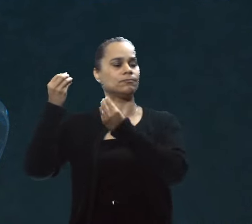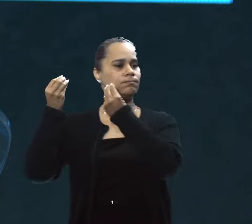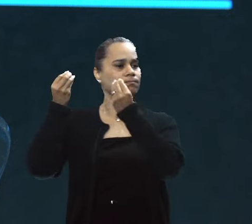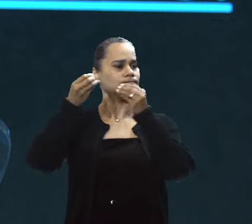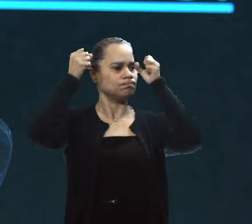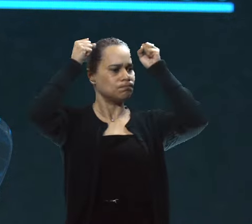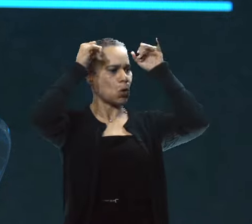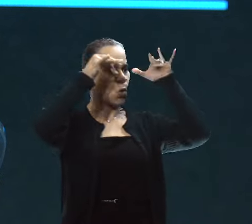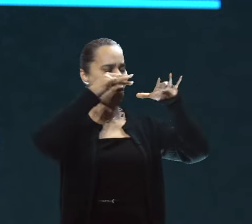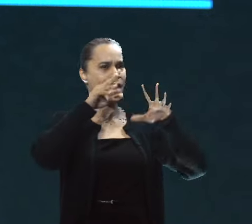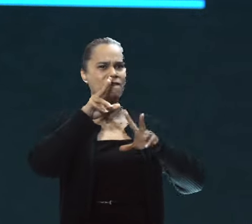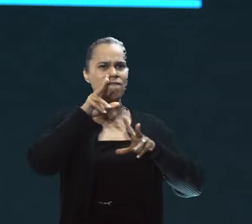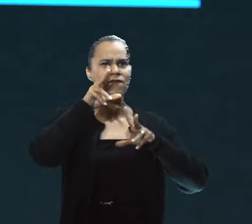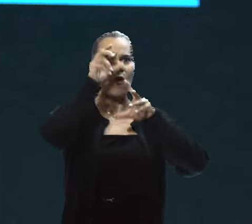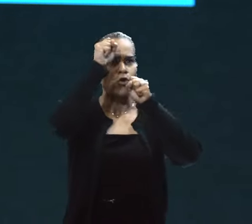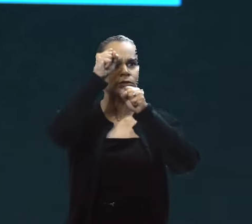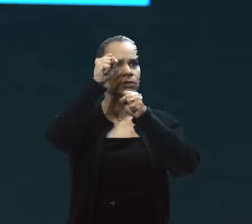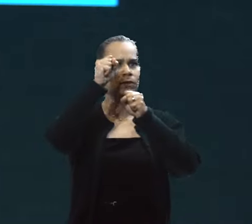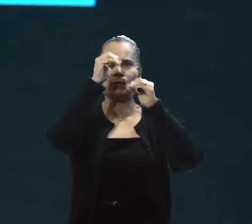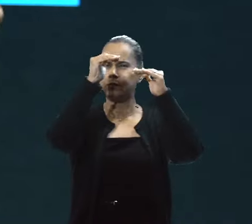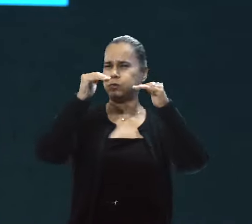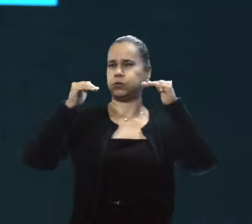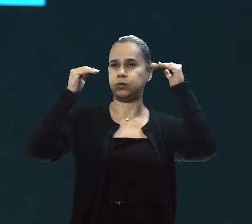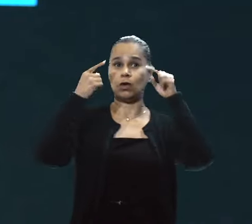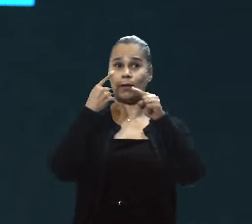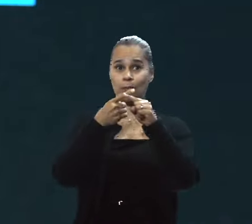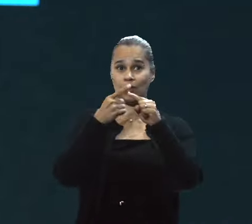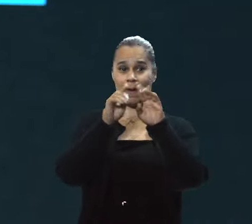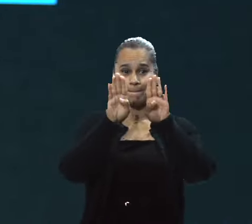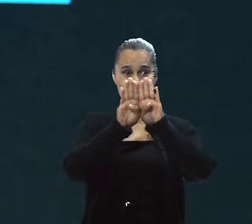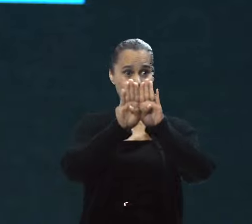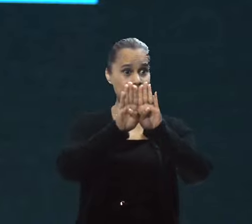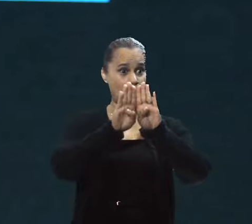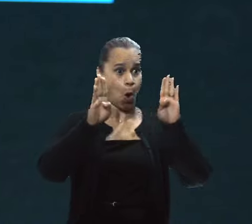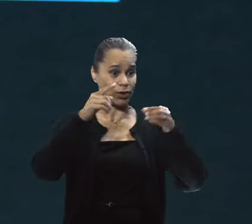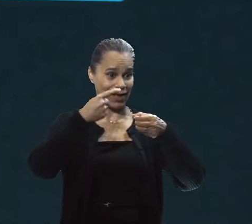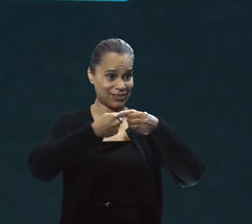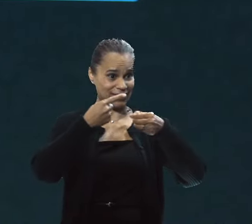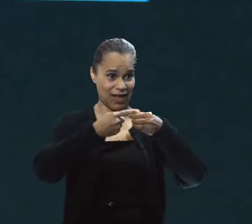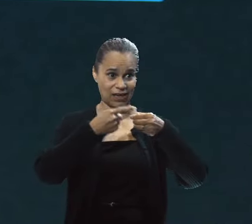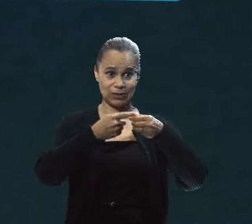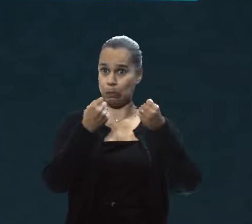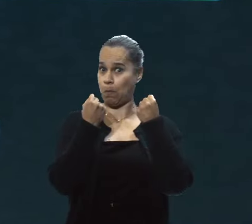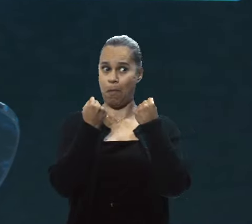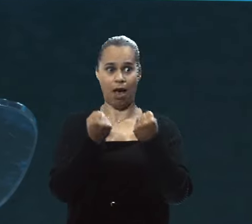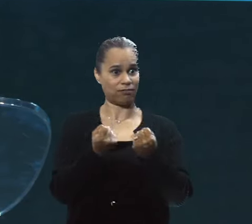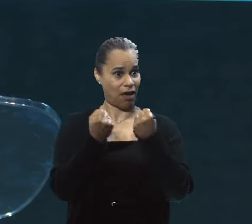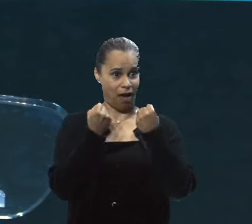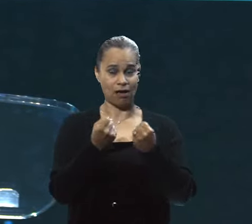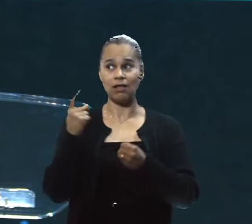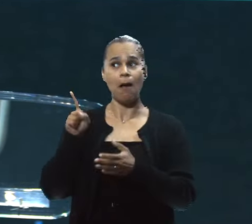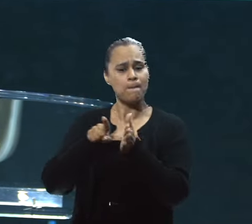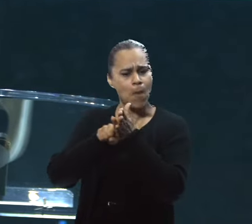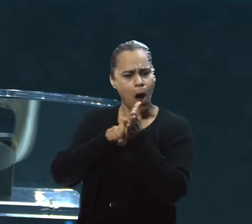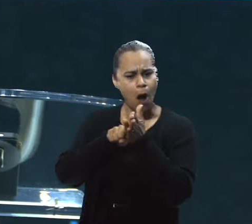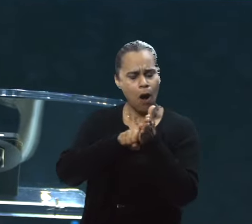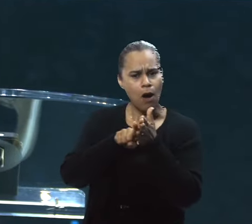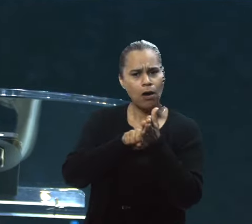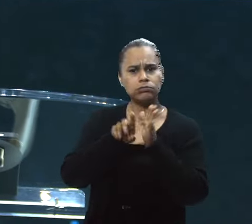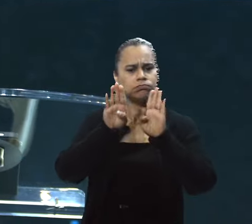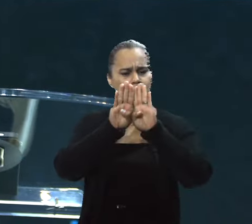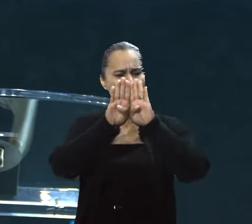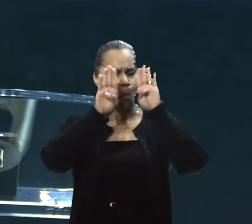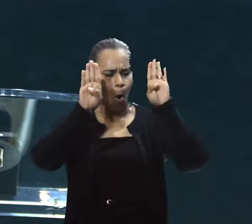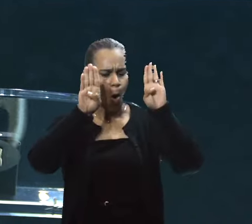sobrenatural, porque ele arranca a porta de uma cidade. Eu fui pesquisar né, as portas das cidades antigas, qual que era o